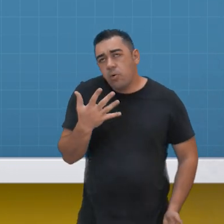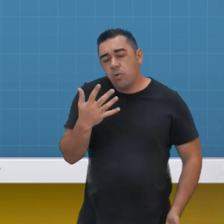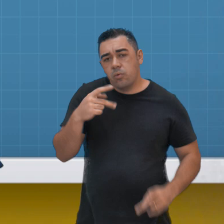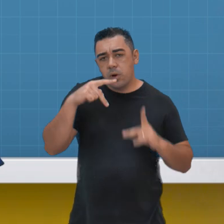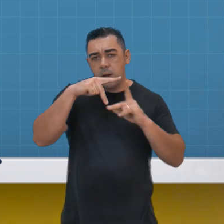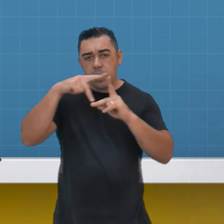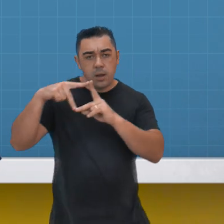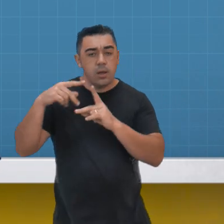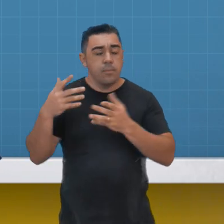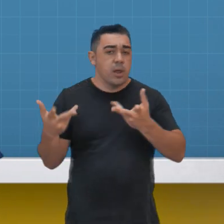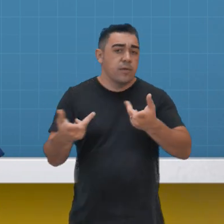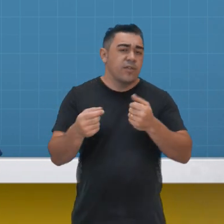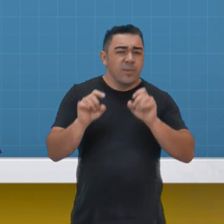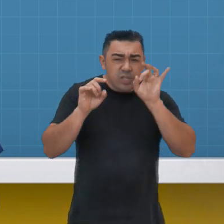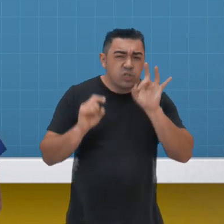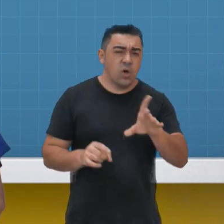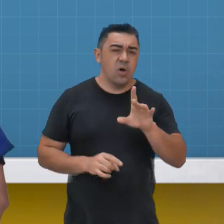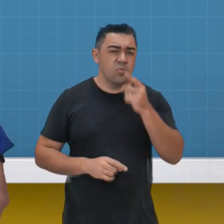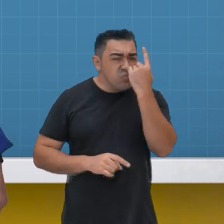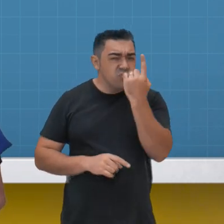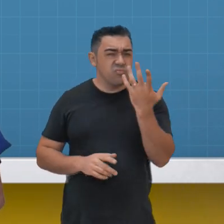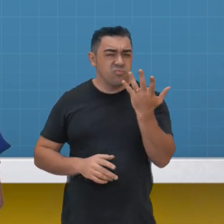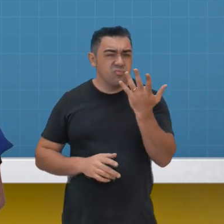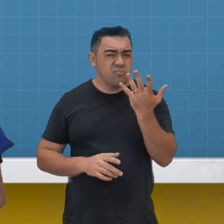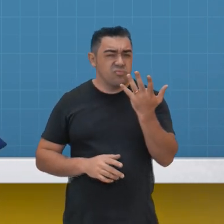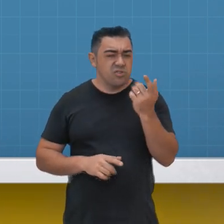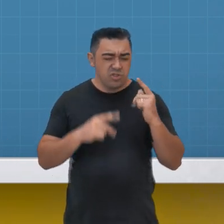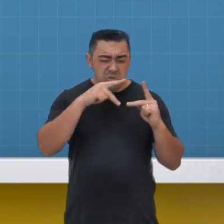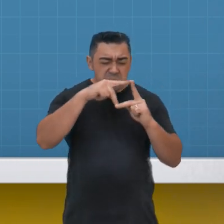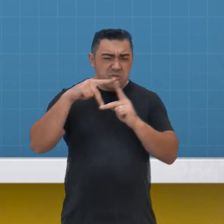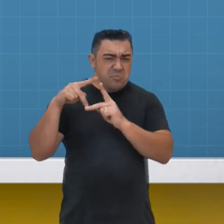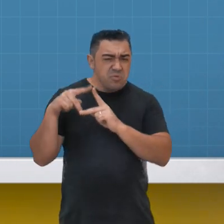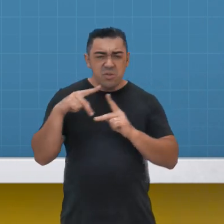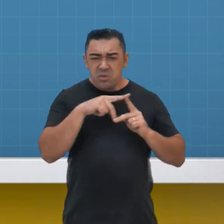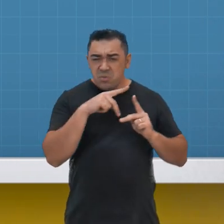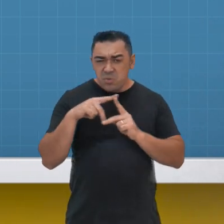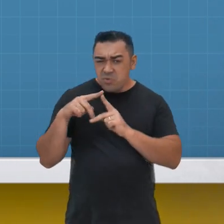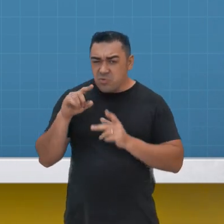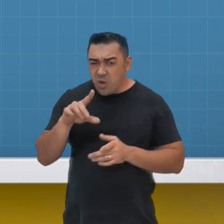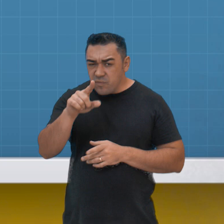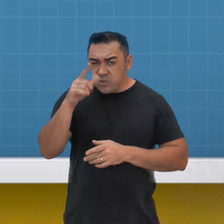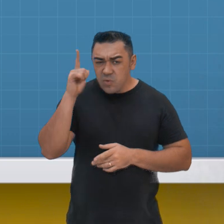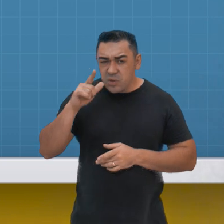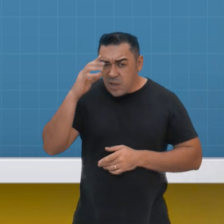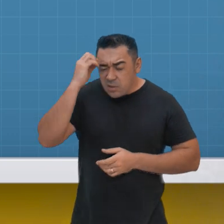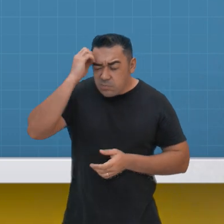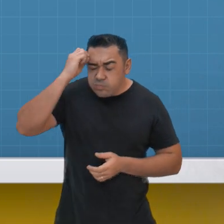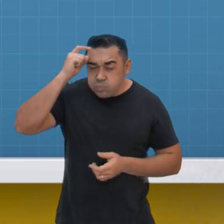ótimo, é maravilhoso, mas o seu nível intelectual